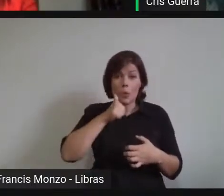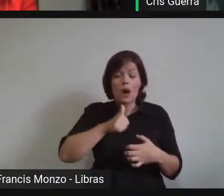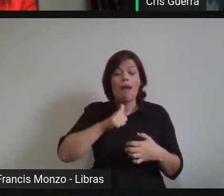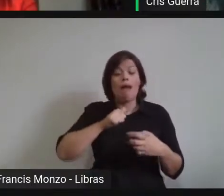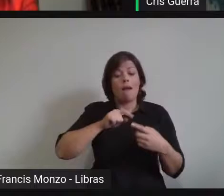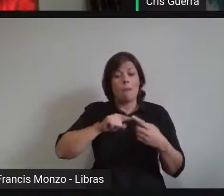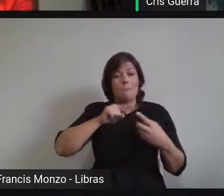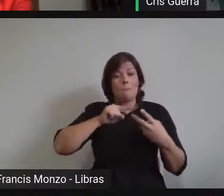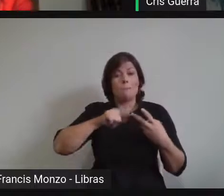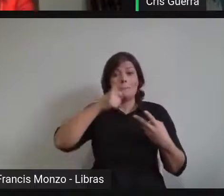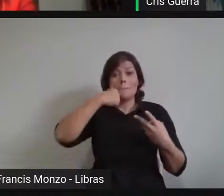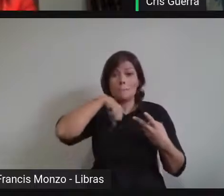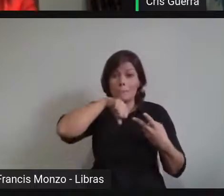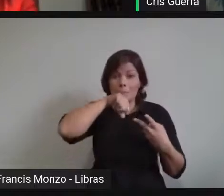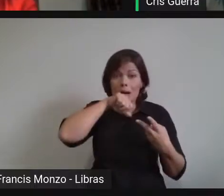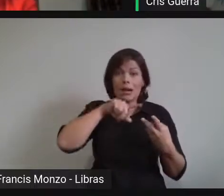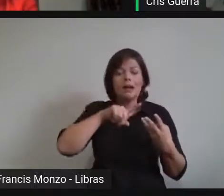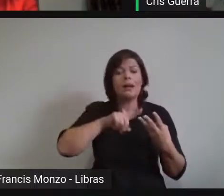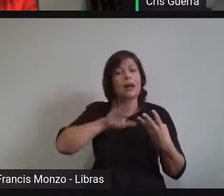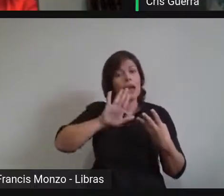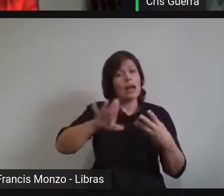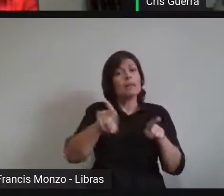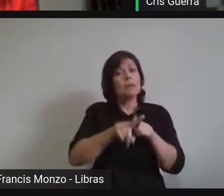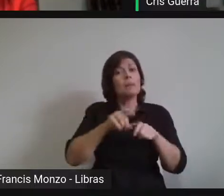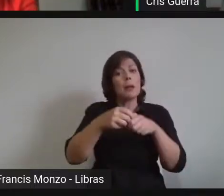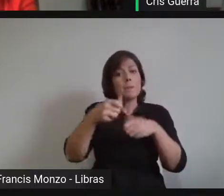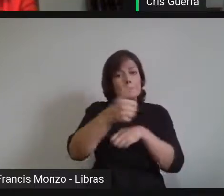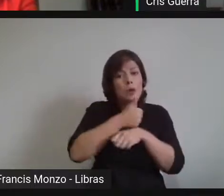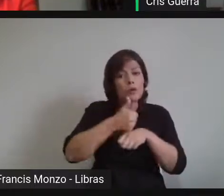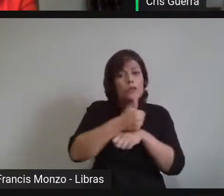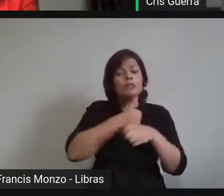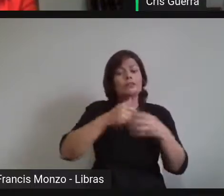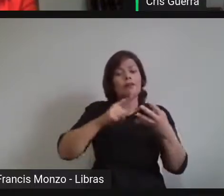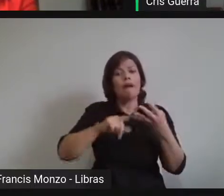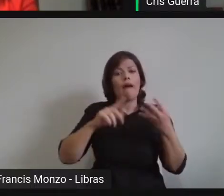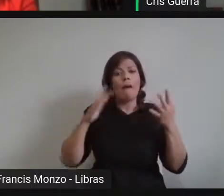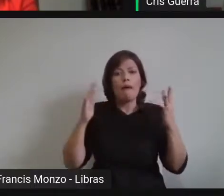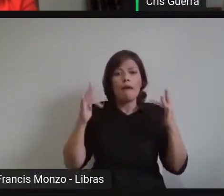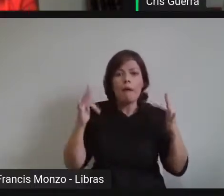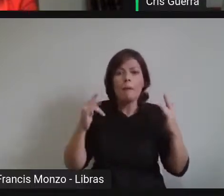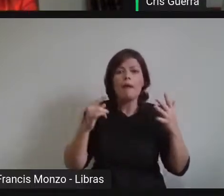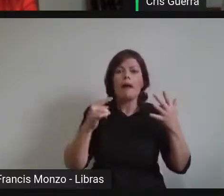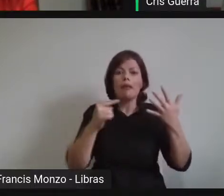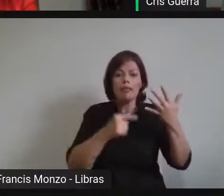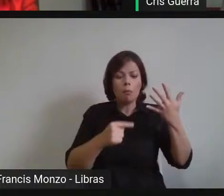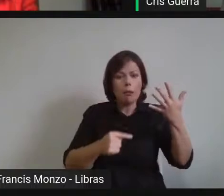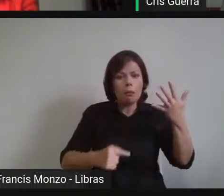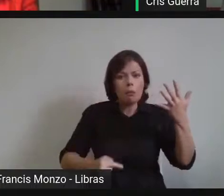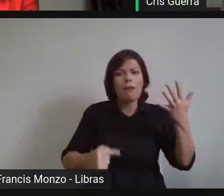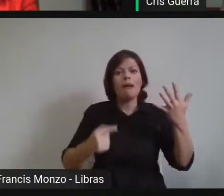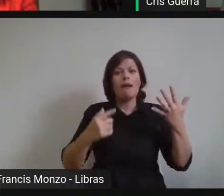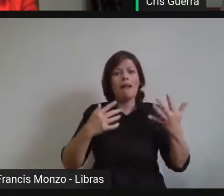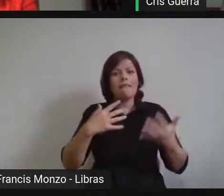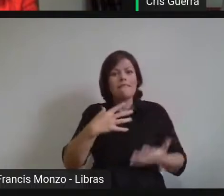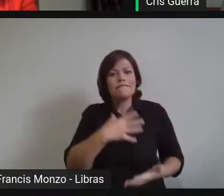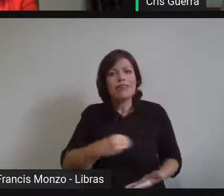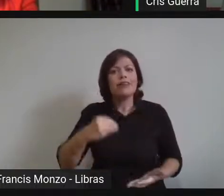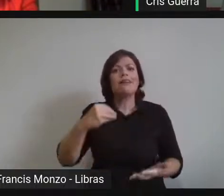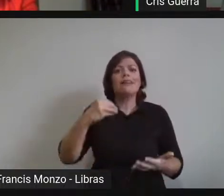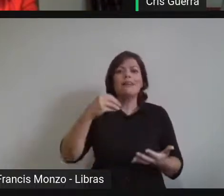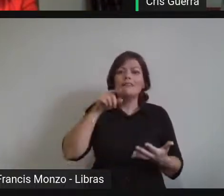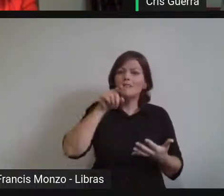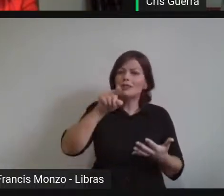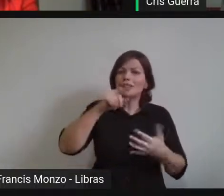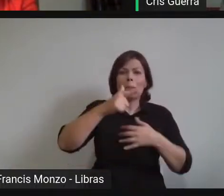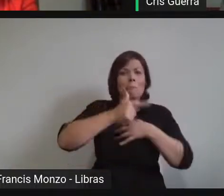profissional, é uma namorada, é filha, é mãe. Então, eu acho que também tem